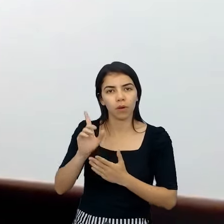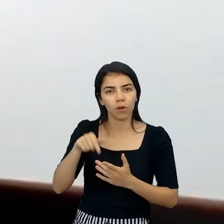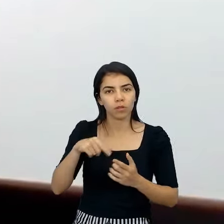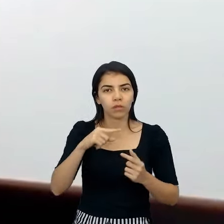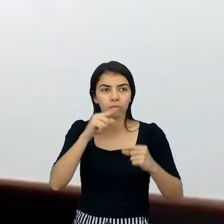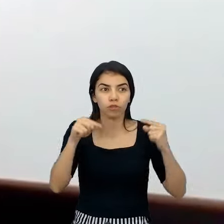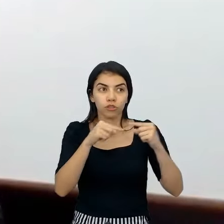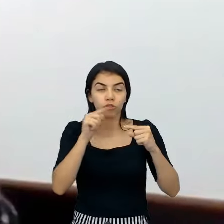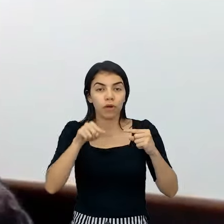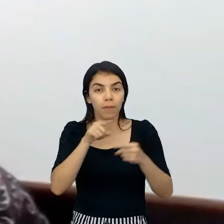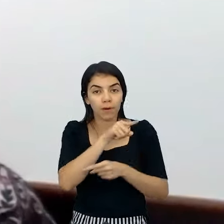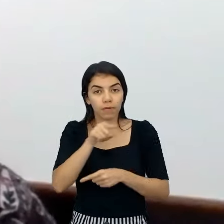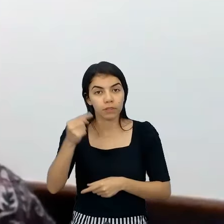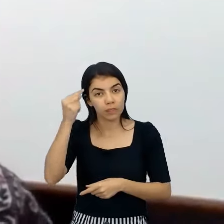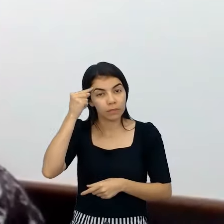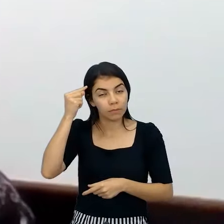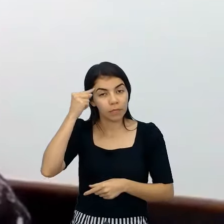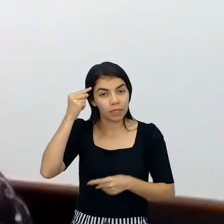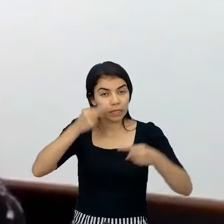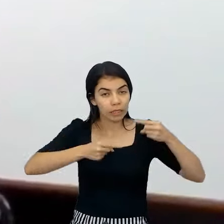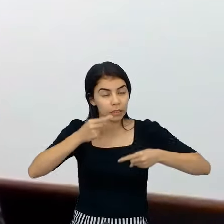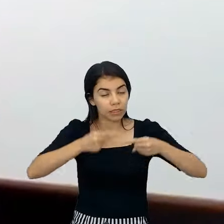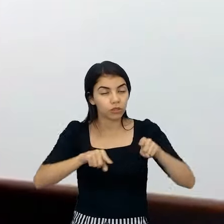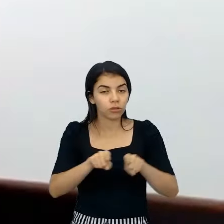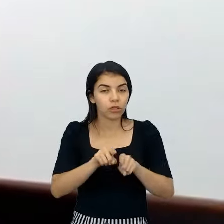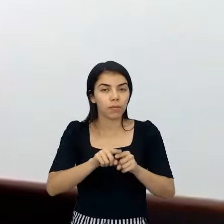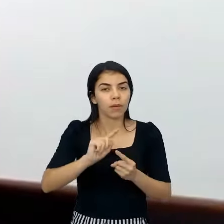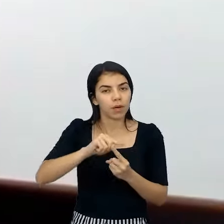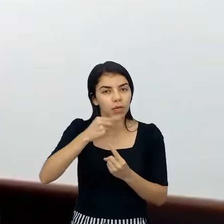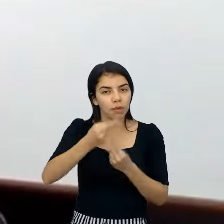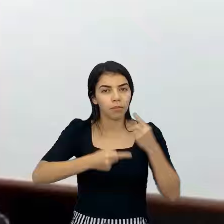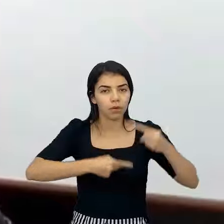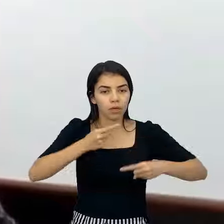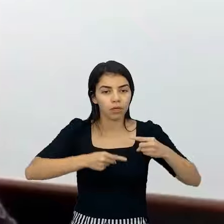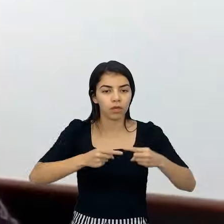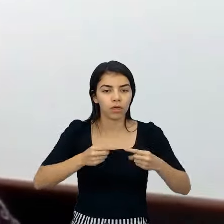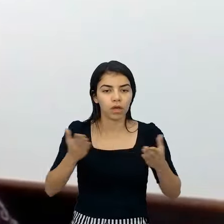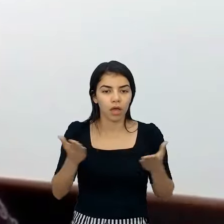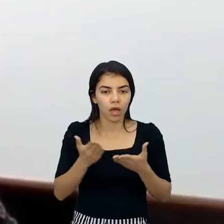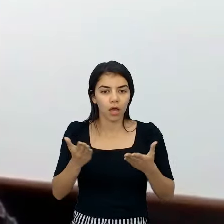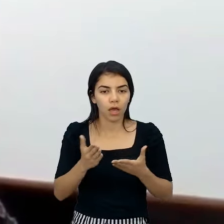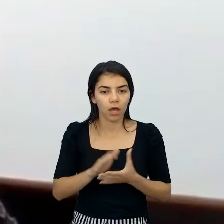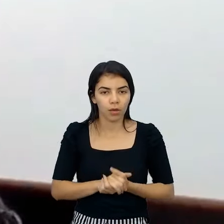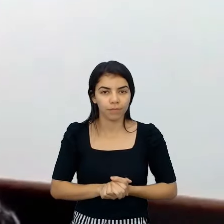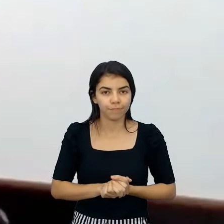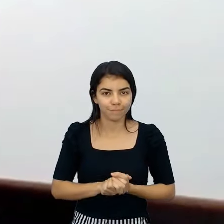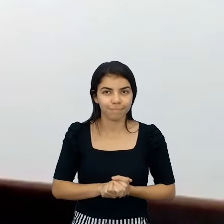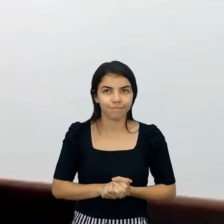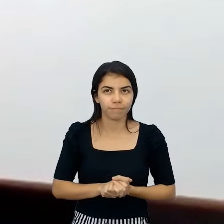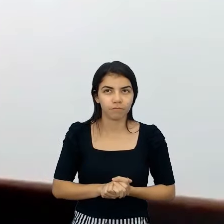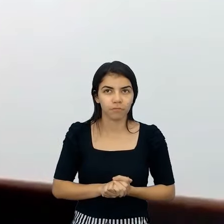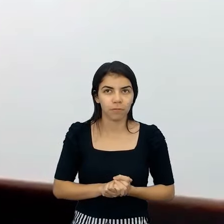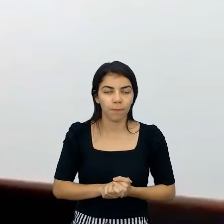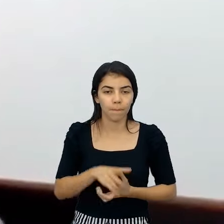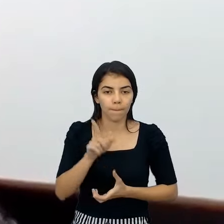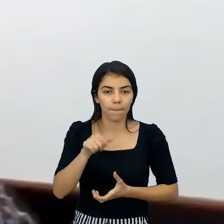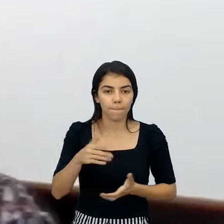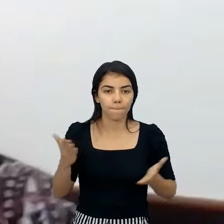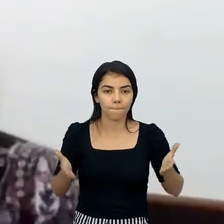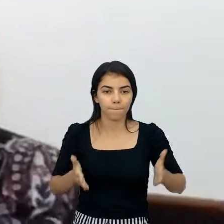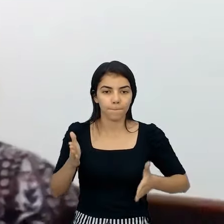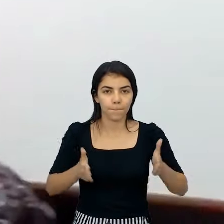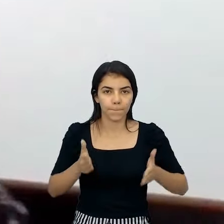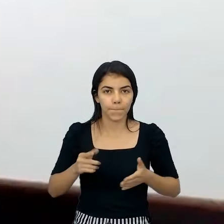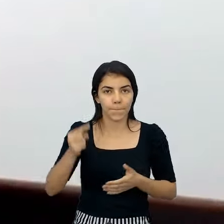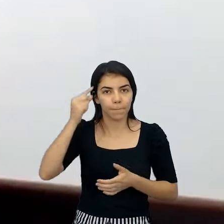vocês pensassem a partir, então, desse questionamento que eu vou fazer. Podemos, então, ir para o momento de